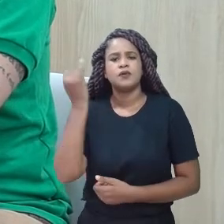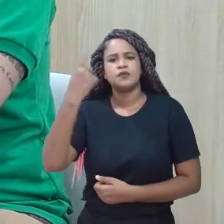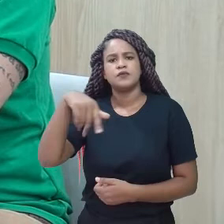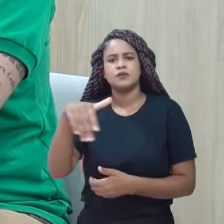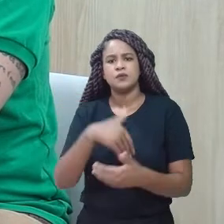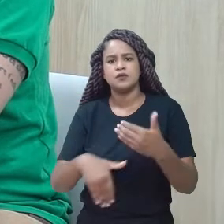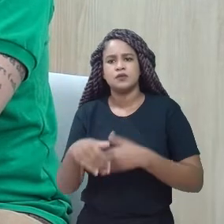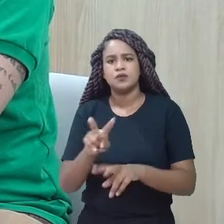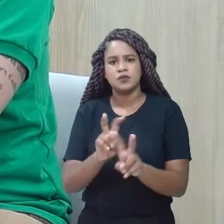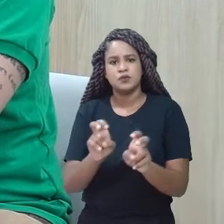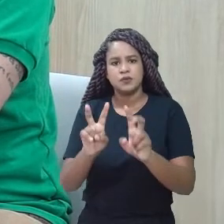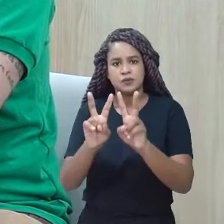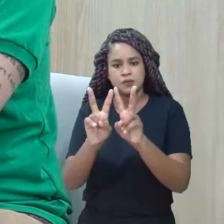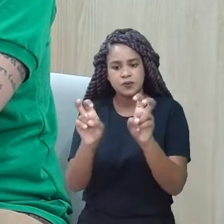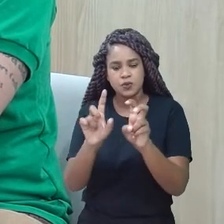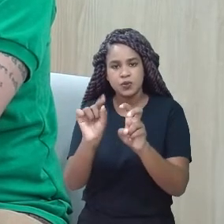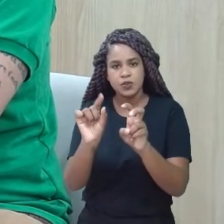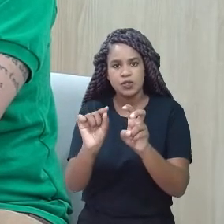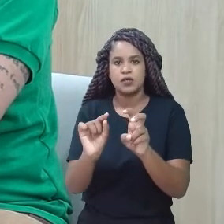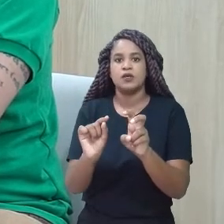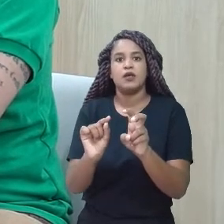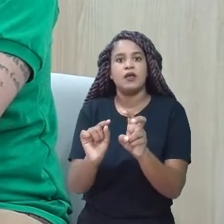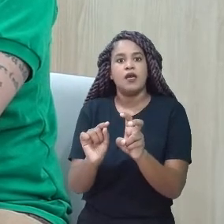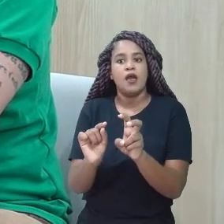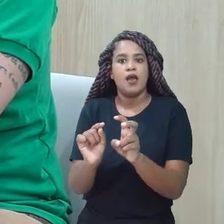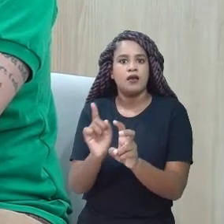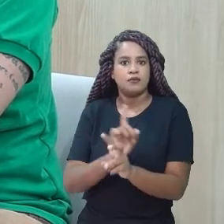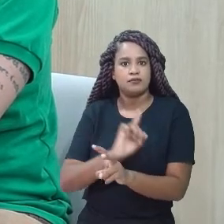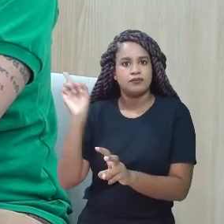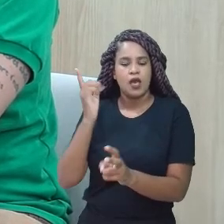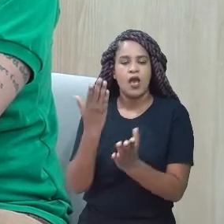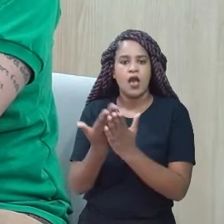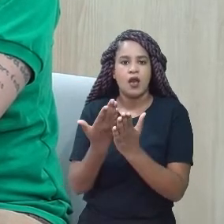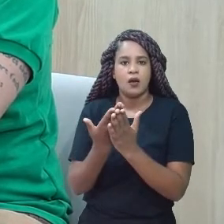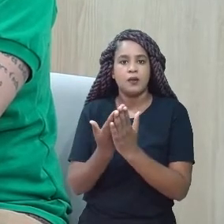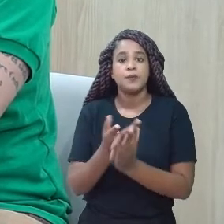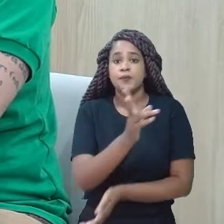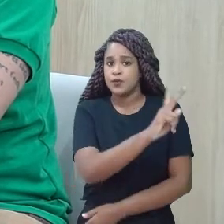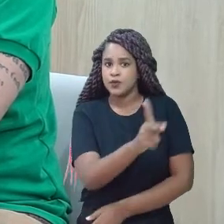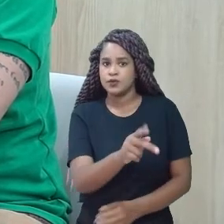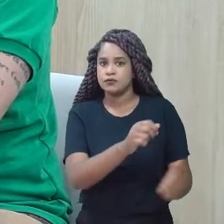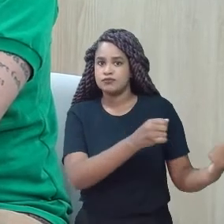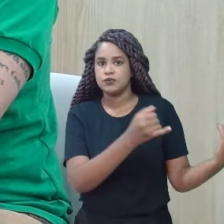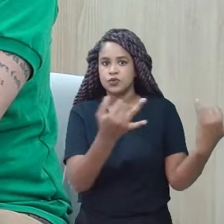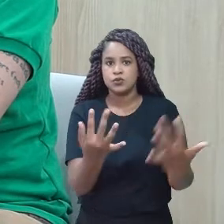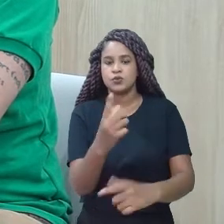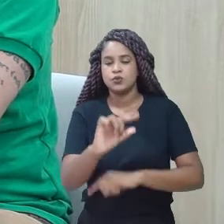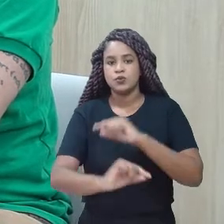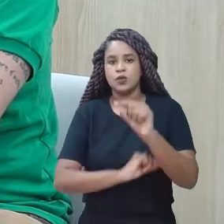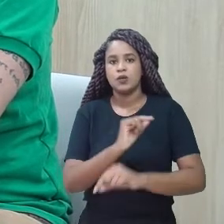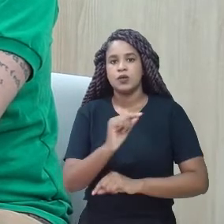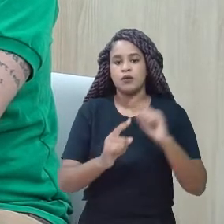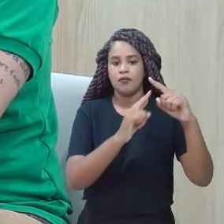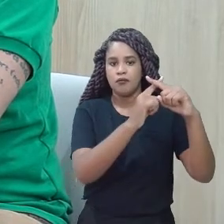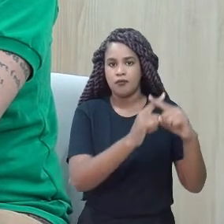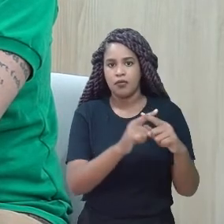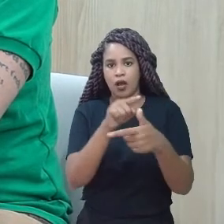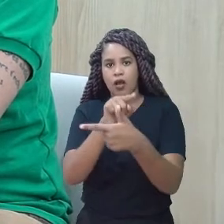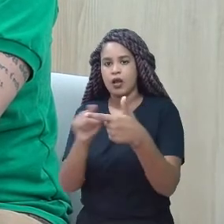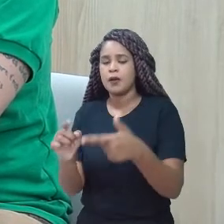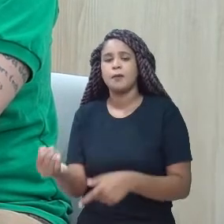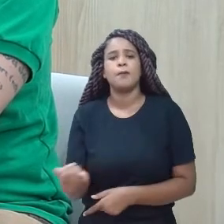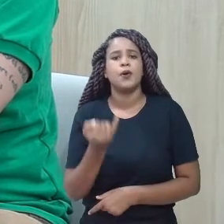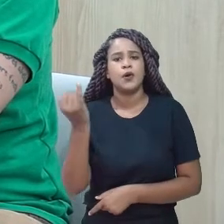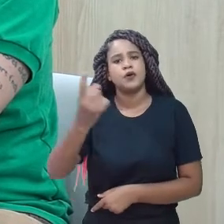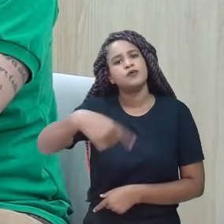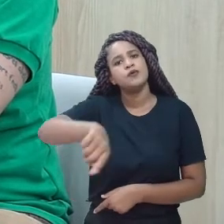relação ao tema da aula, né? Então a professora Briane trouxe hoje a ideia de múltiplos e divisores, e é muito importante porque você